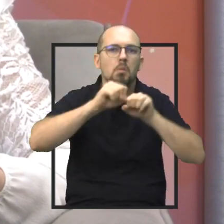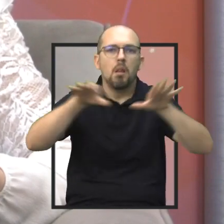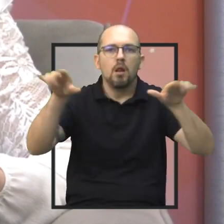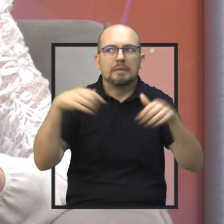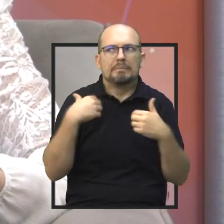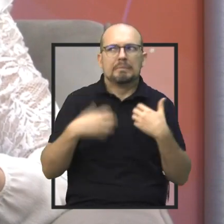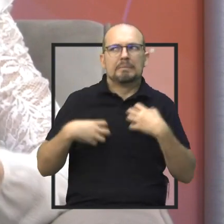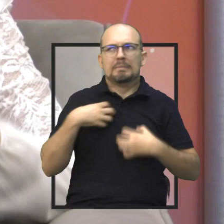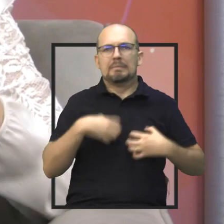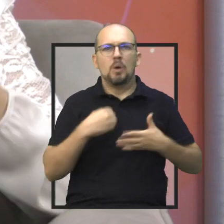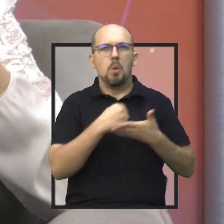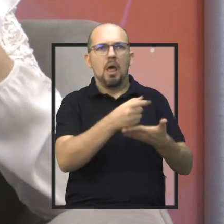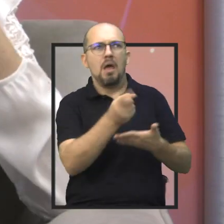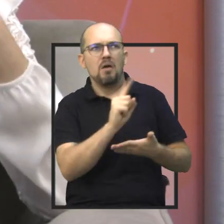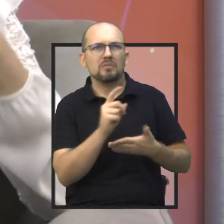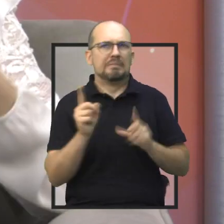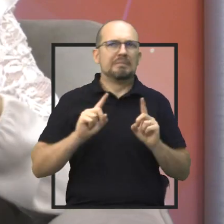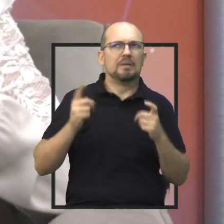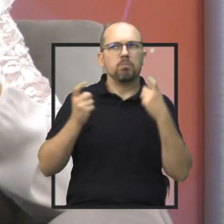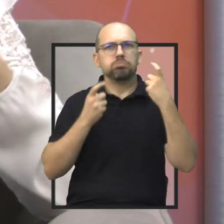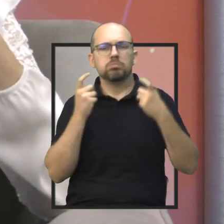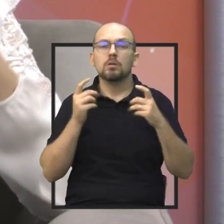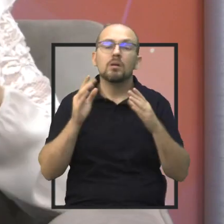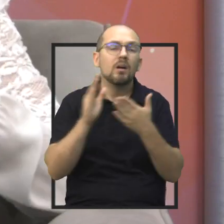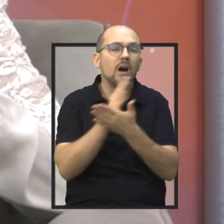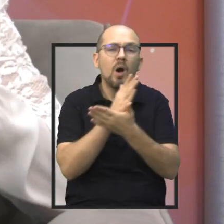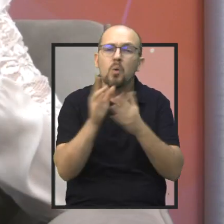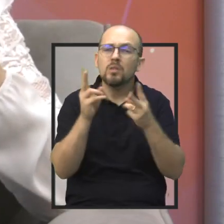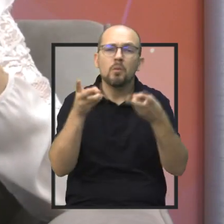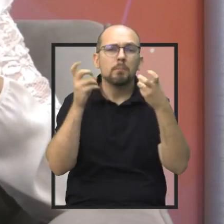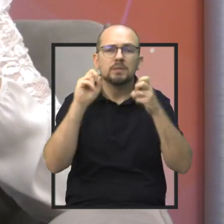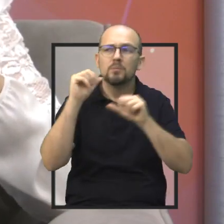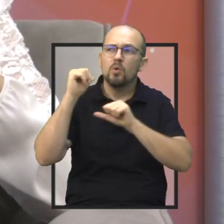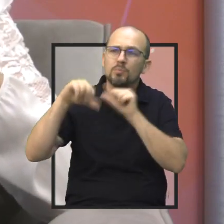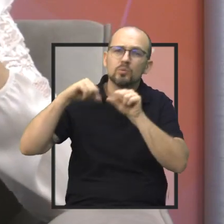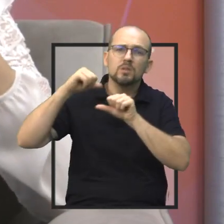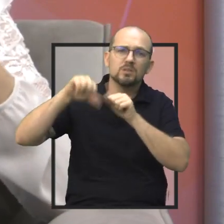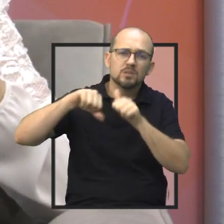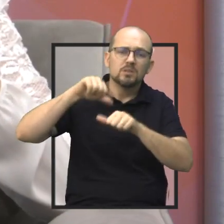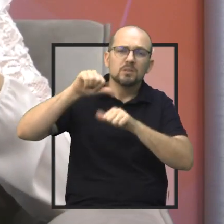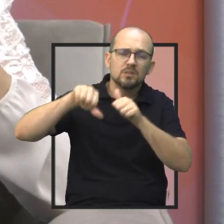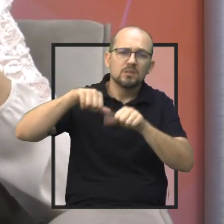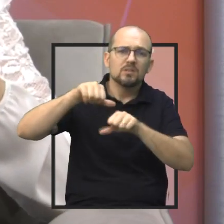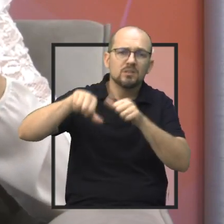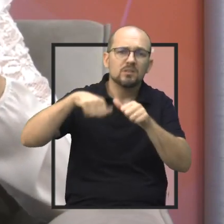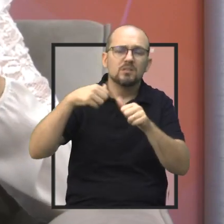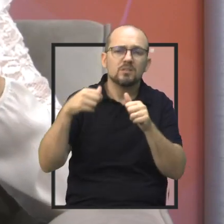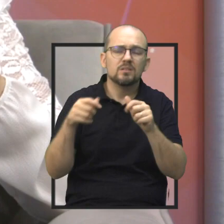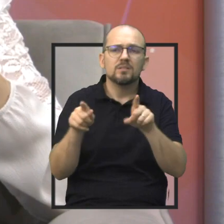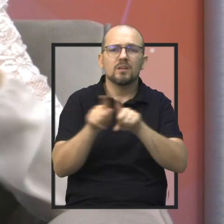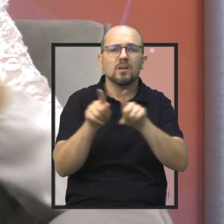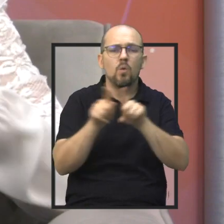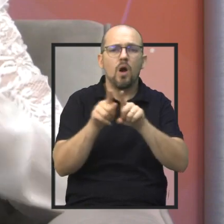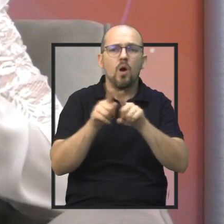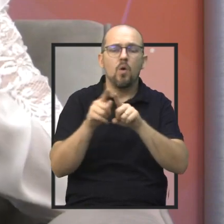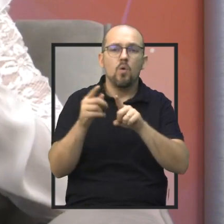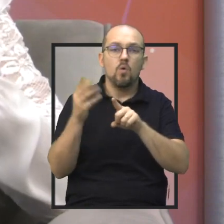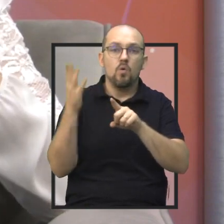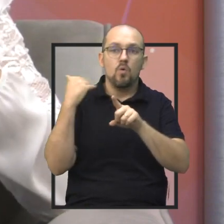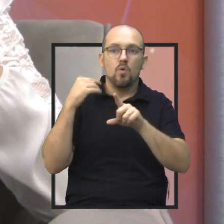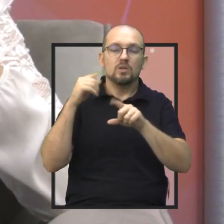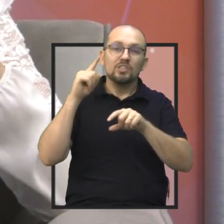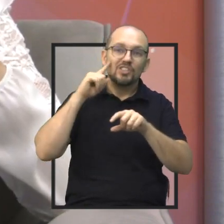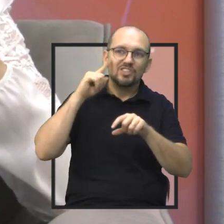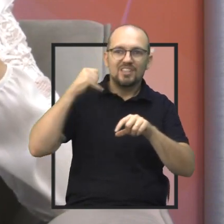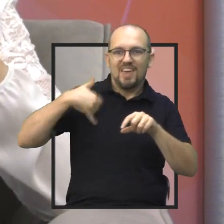angustiados e alguns até que não perceberam que foram tantas mudanças e tantas mudanças de esquema